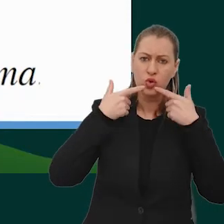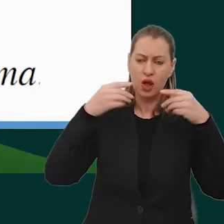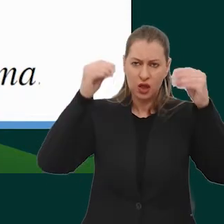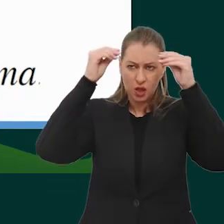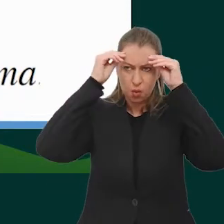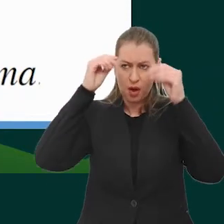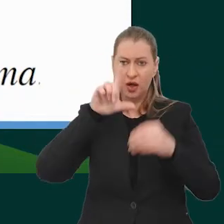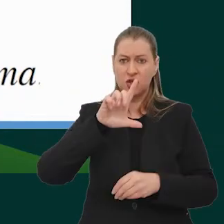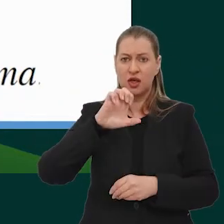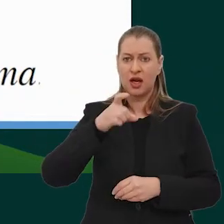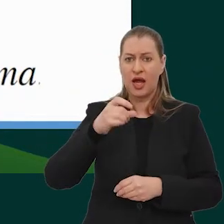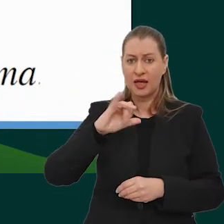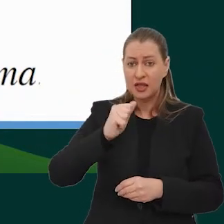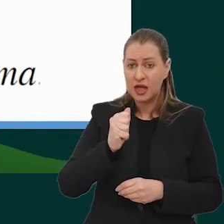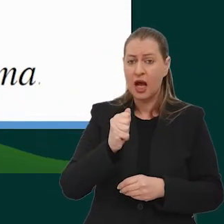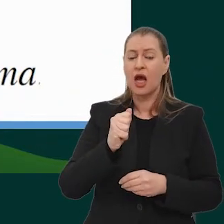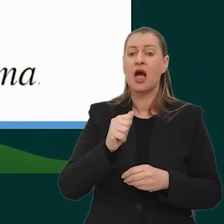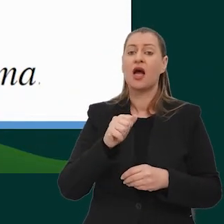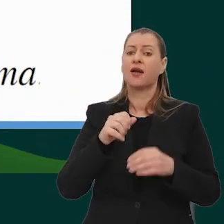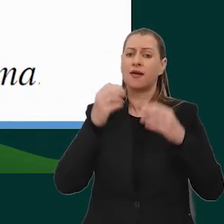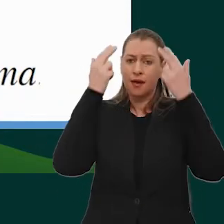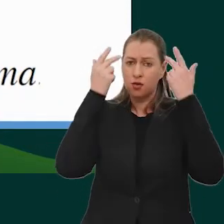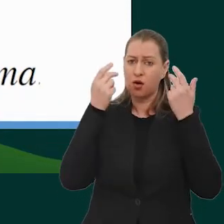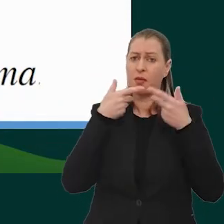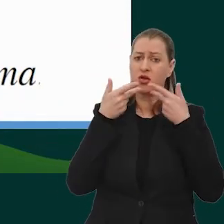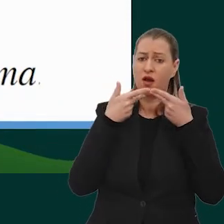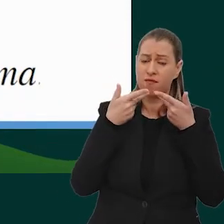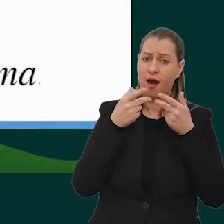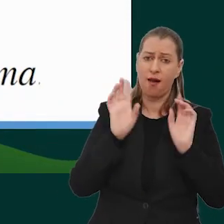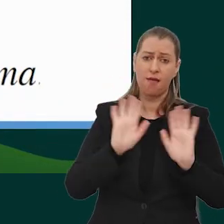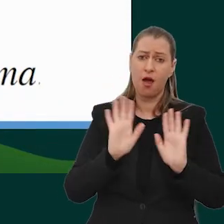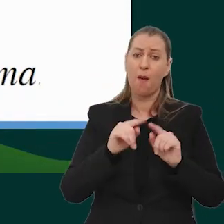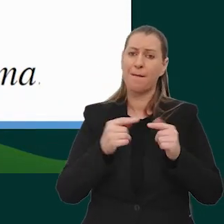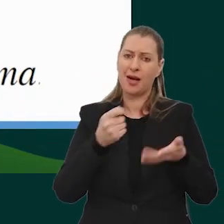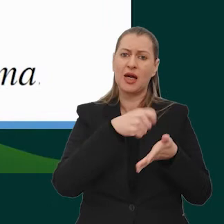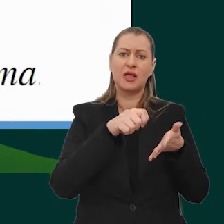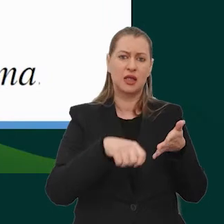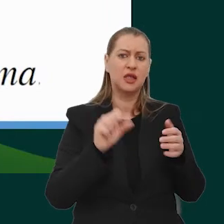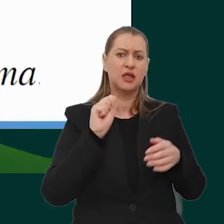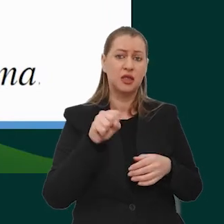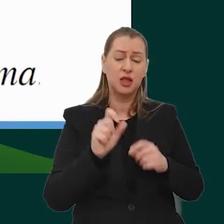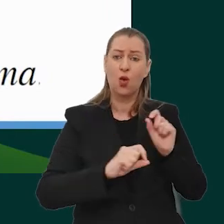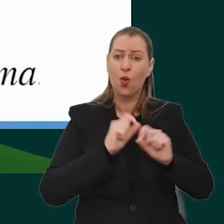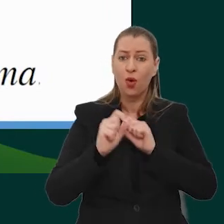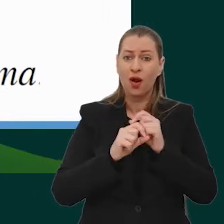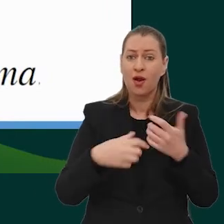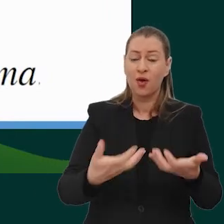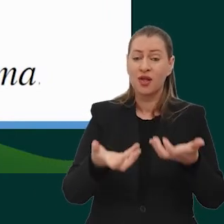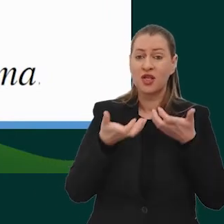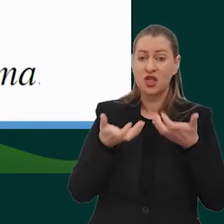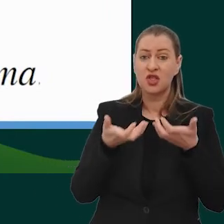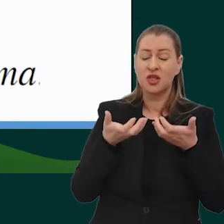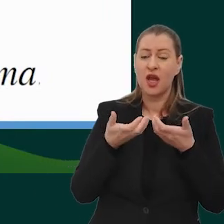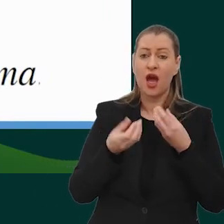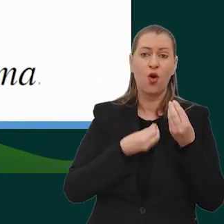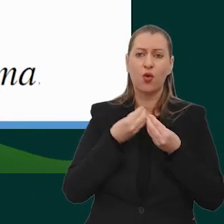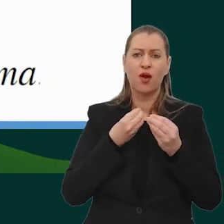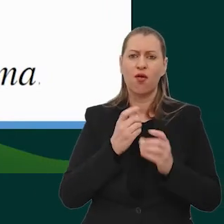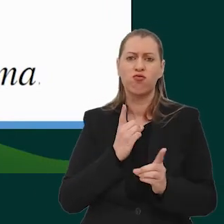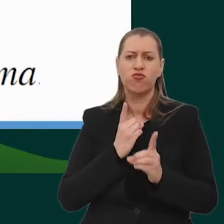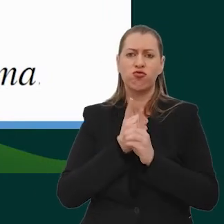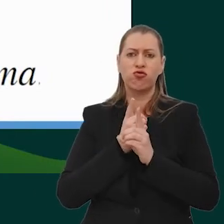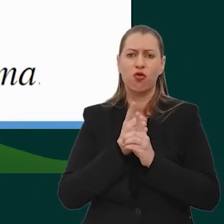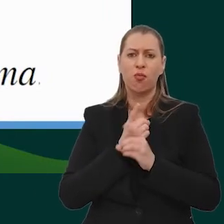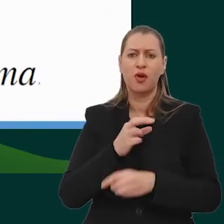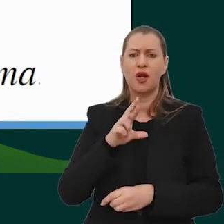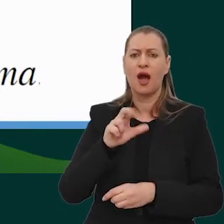léxica naturalmente na fala, mas na escrita sim. Léxico é quando a gente quer chegar à raiz